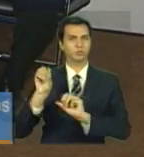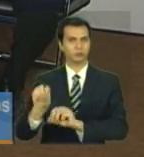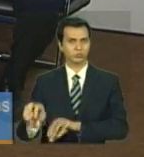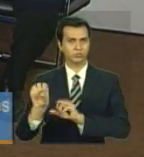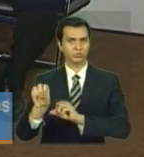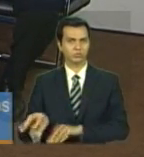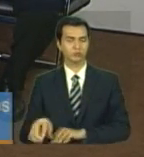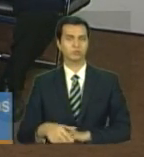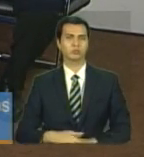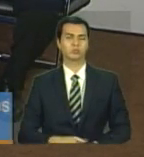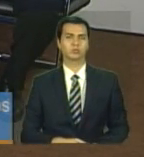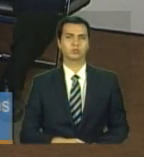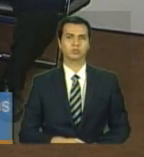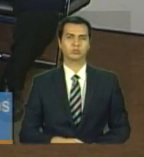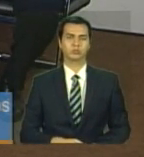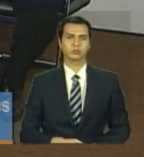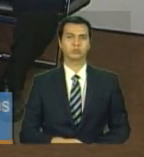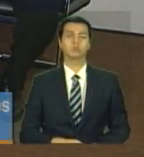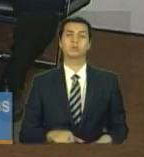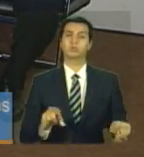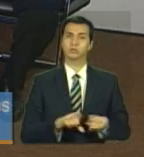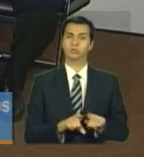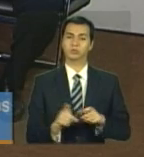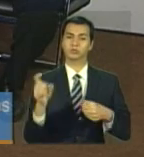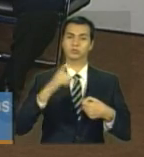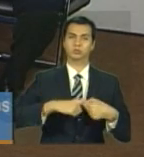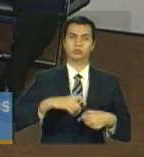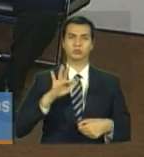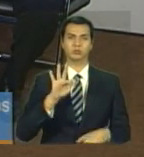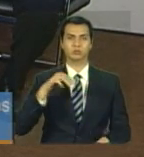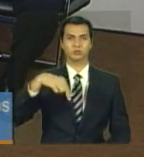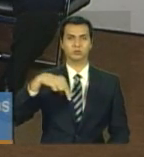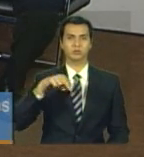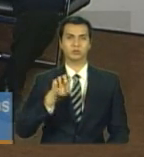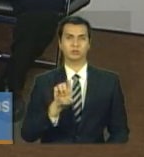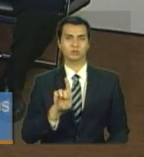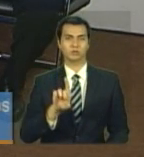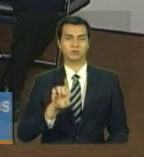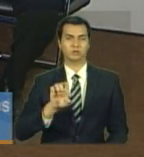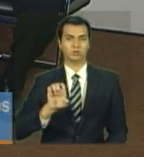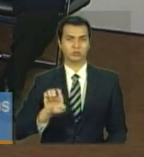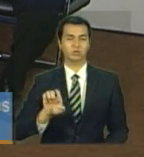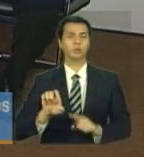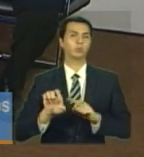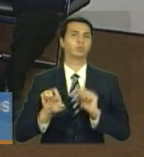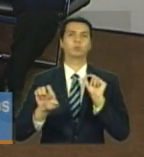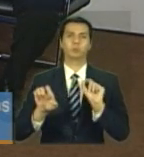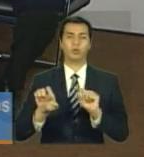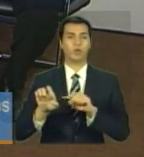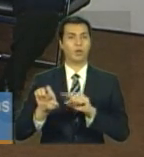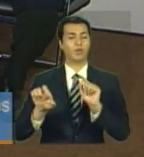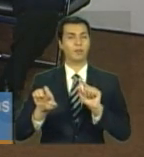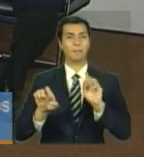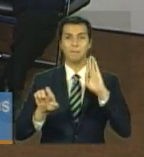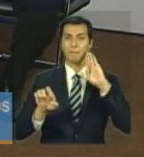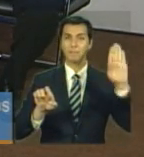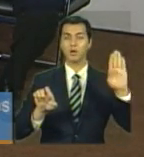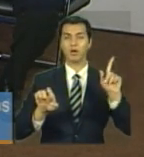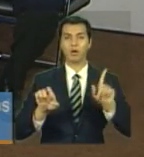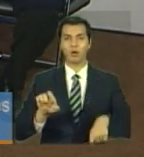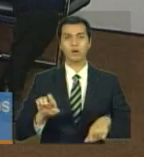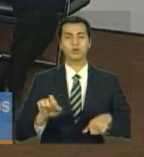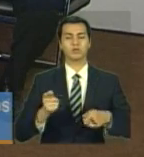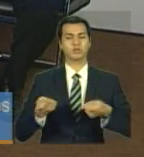né, fundamentalmente o FNDE, que é o Fundo Nacional para o Desenvolvimento da Educação, que é o gestor da política de